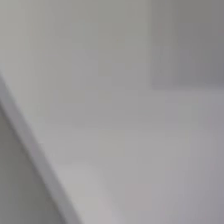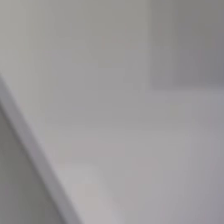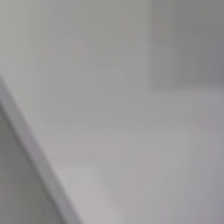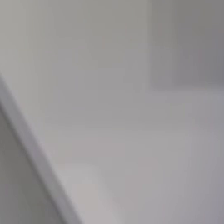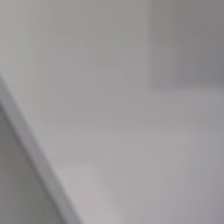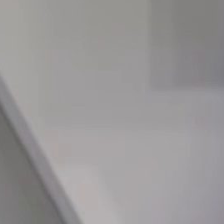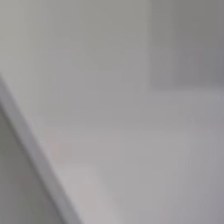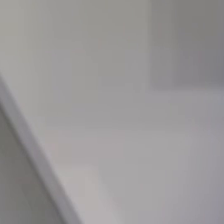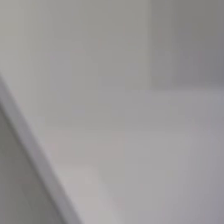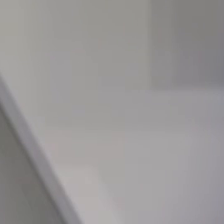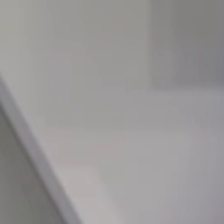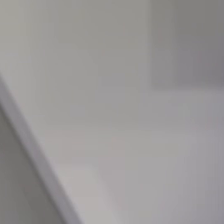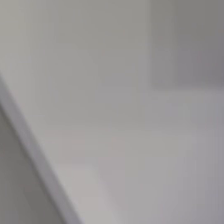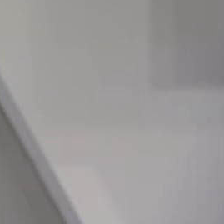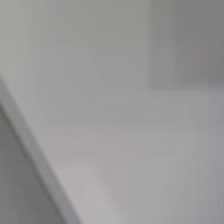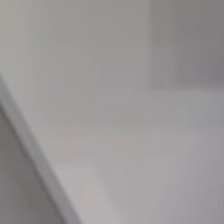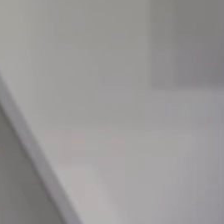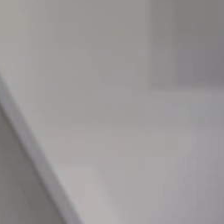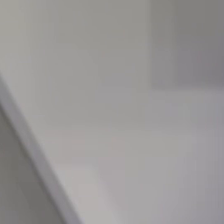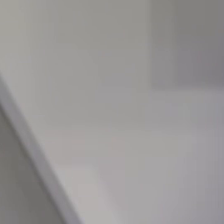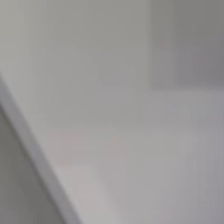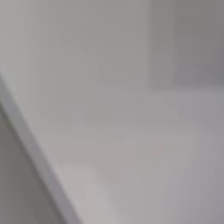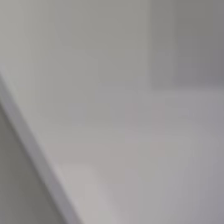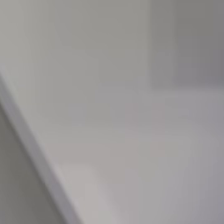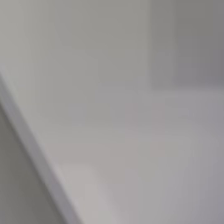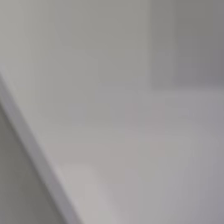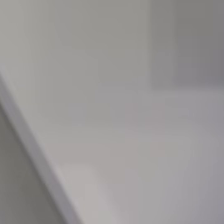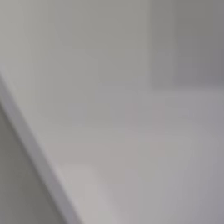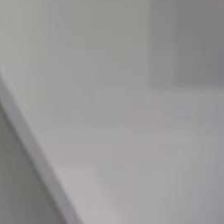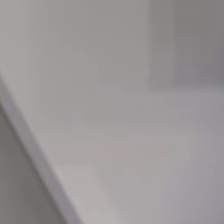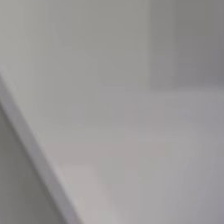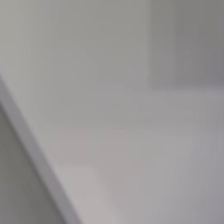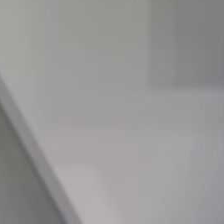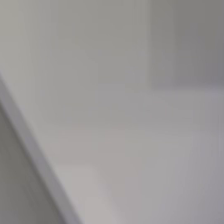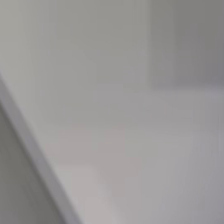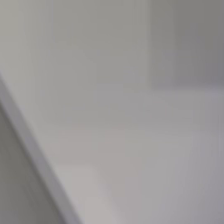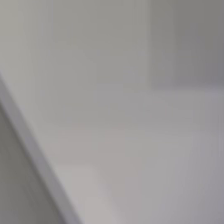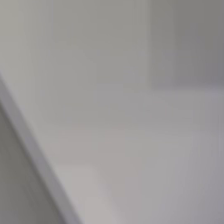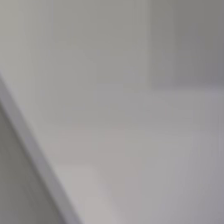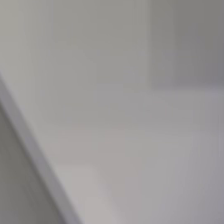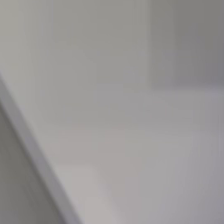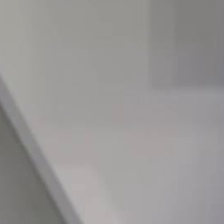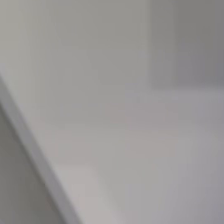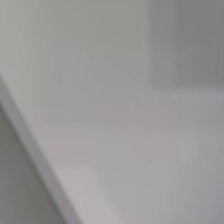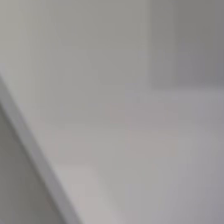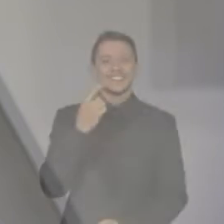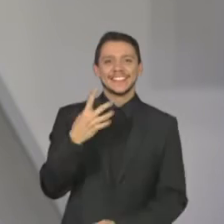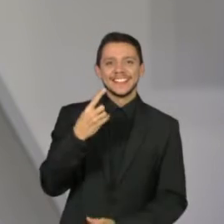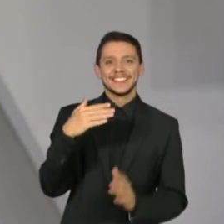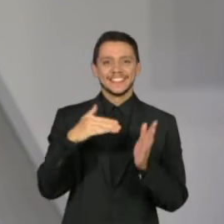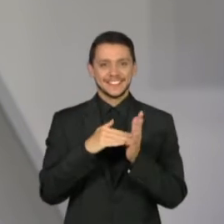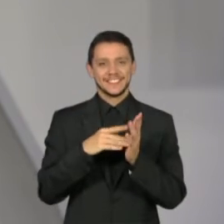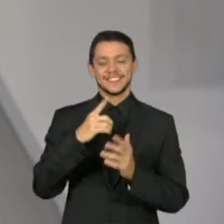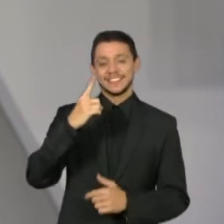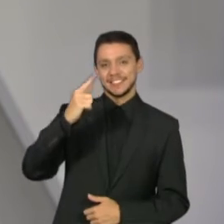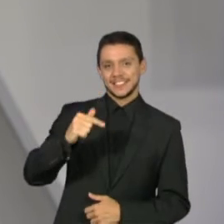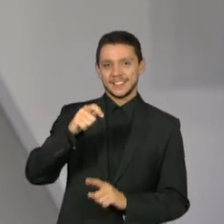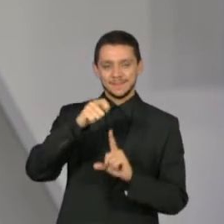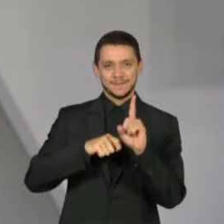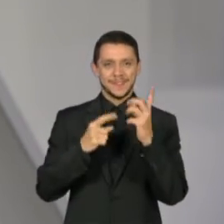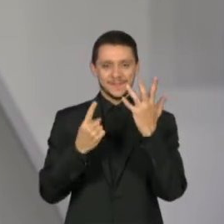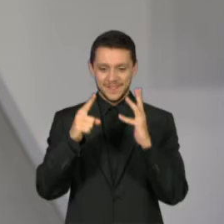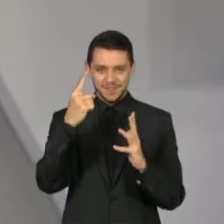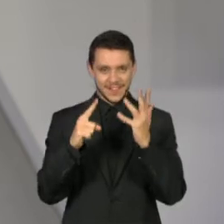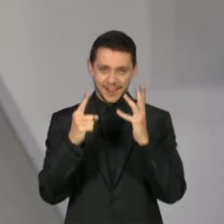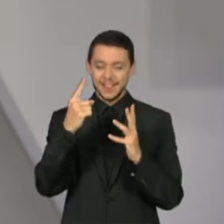O presidente Jair Bolsonaro deve viajar para Moscou entre 14 e 17 de fevereiro, apesar de ter sido